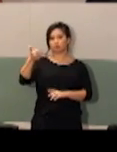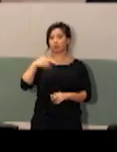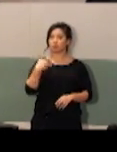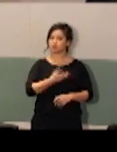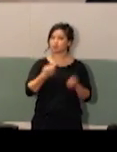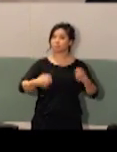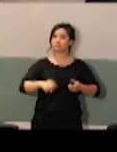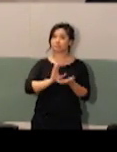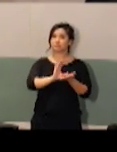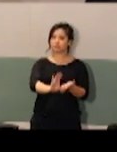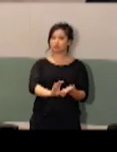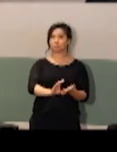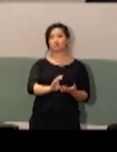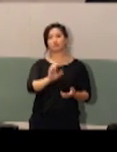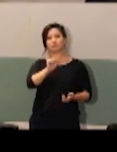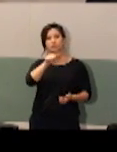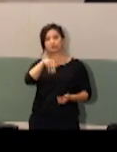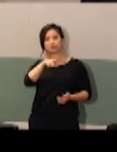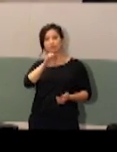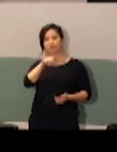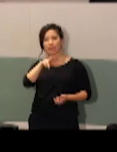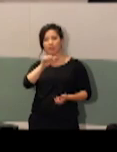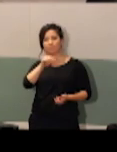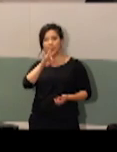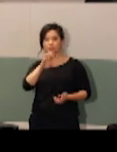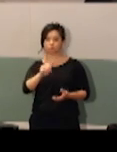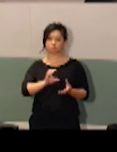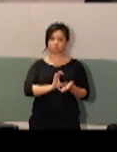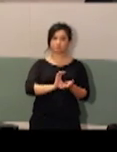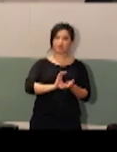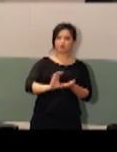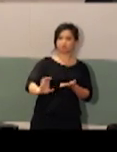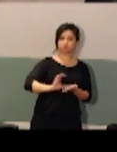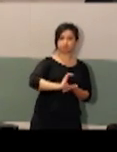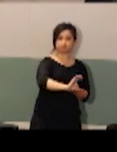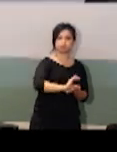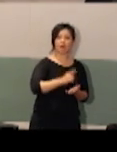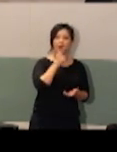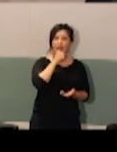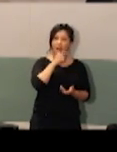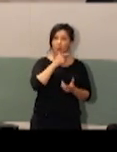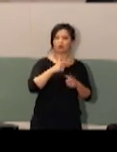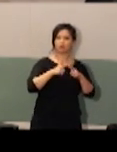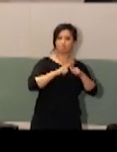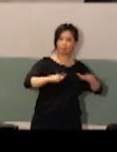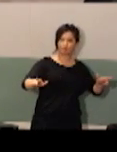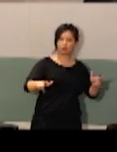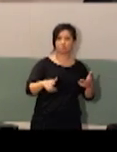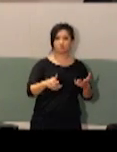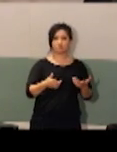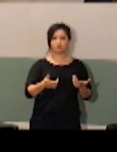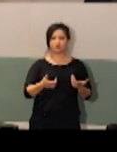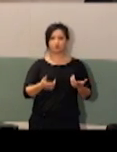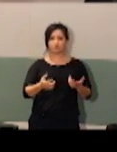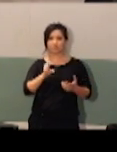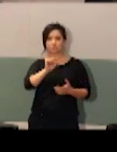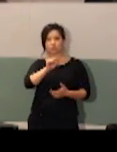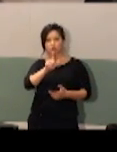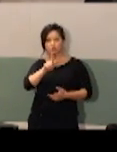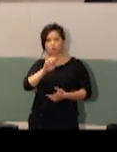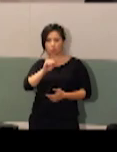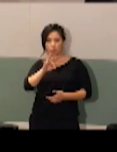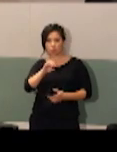em saneamento nas áreas que precisam, como sol nascente, pôr do sol, Arapuangas, e cidades que ainda não